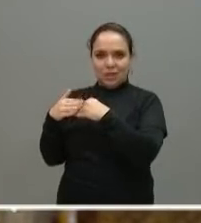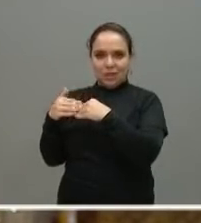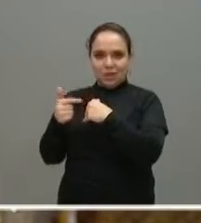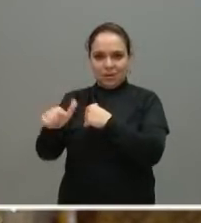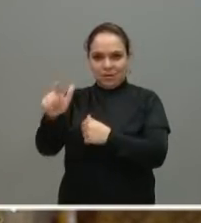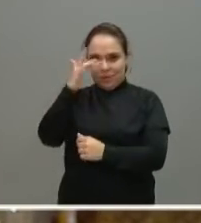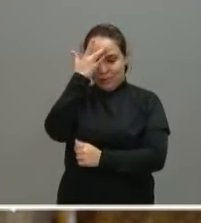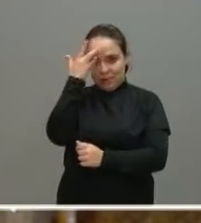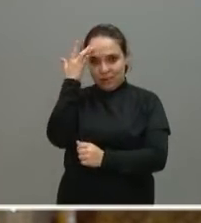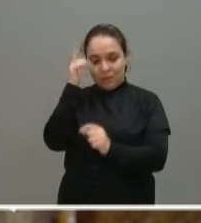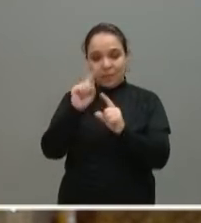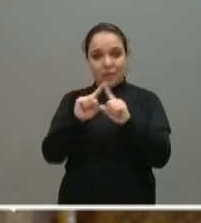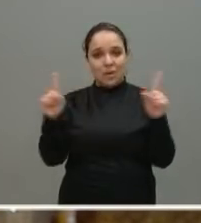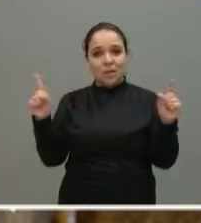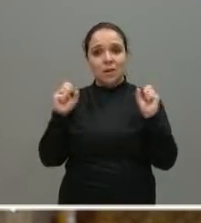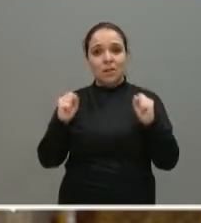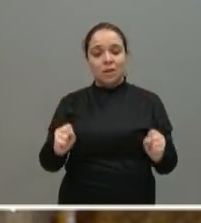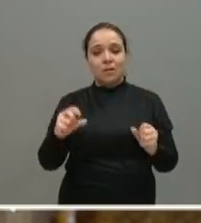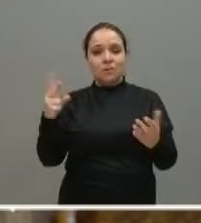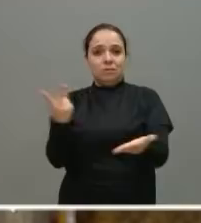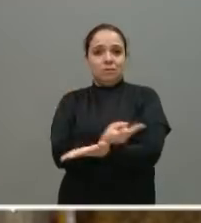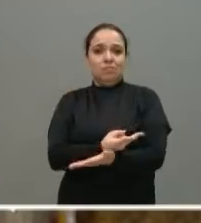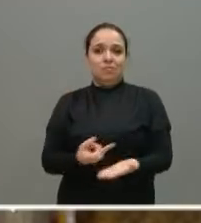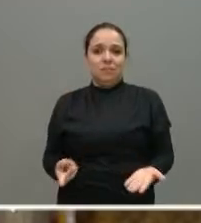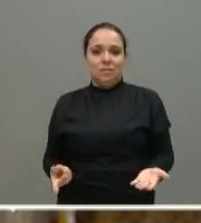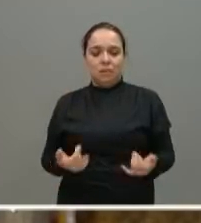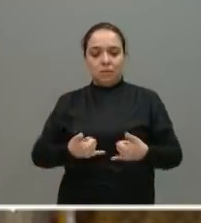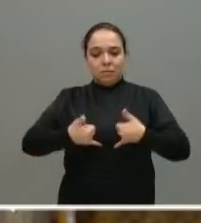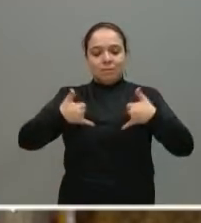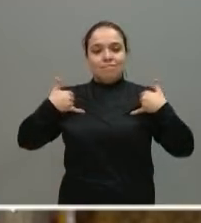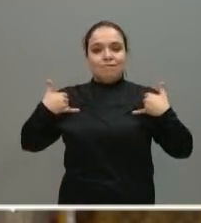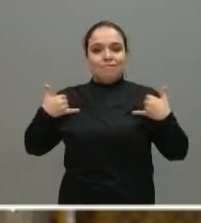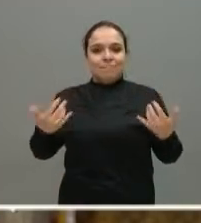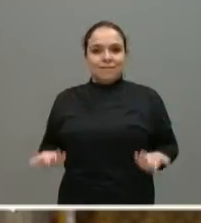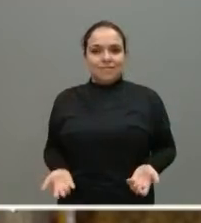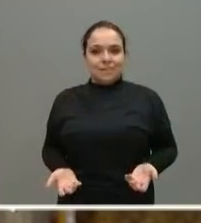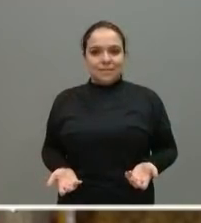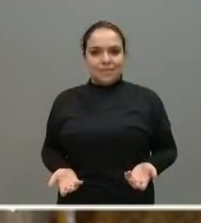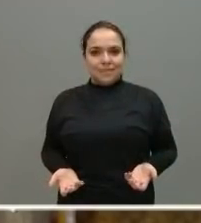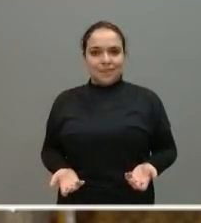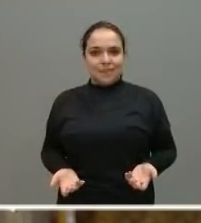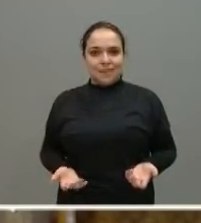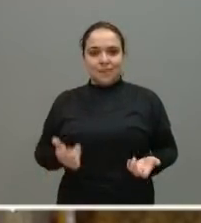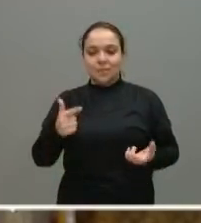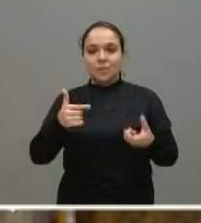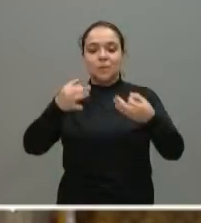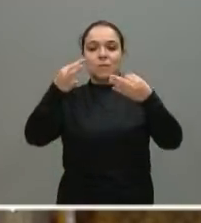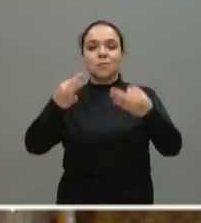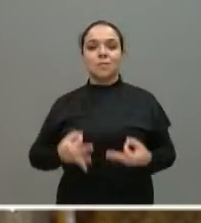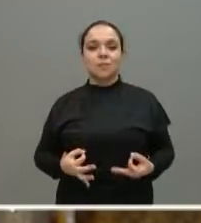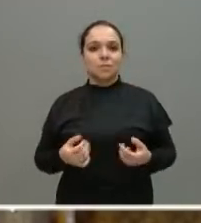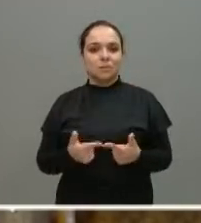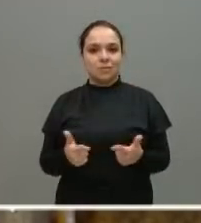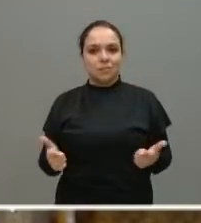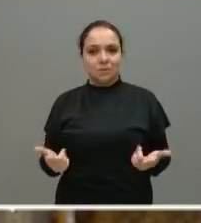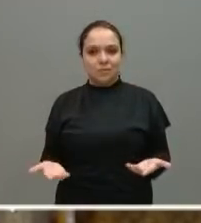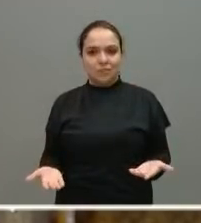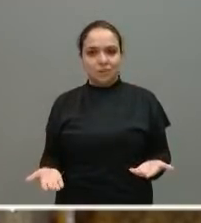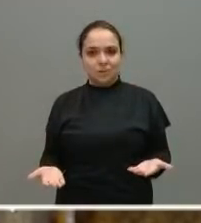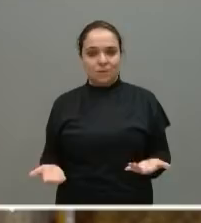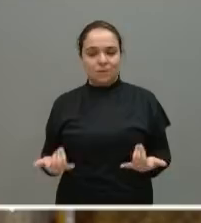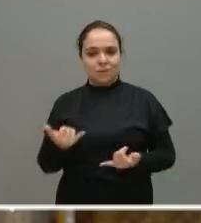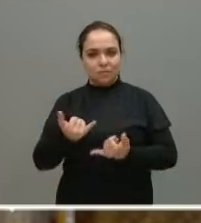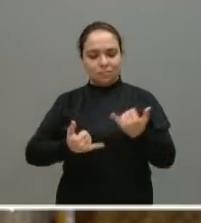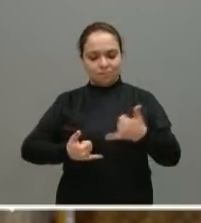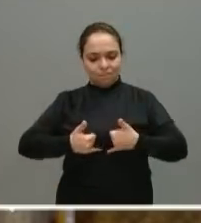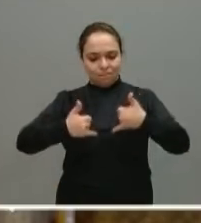pode ser motivo da nossa condenação, se ela vier como fruto da soberba, da